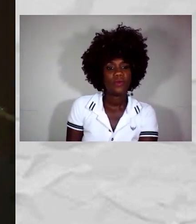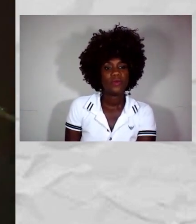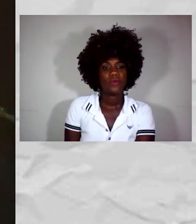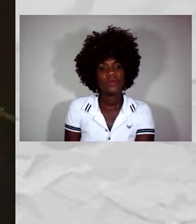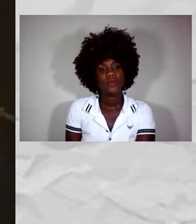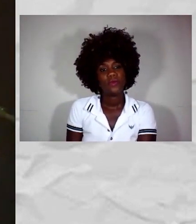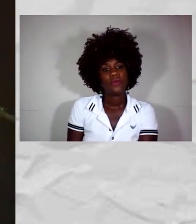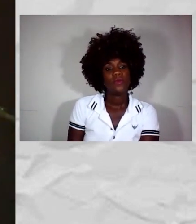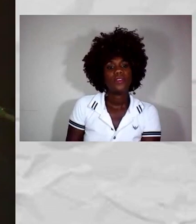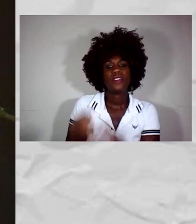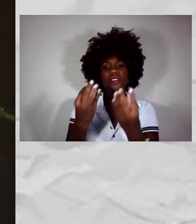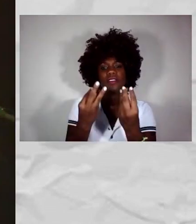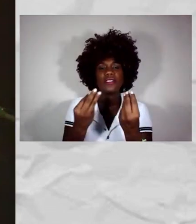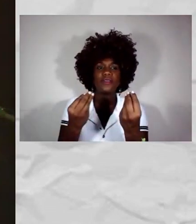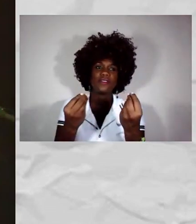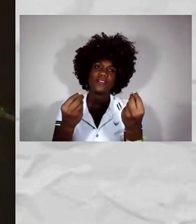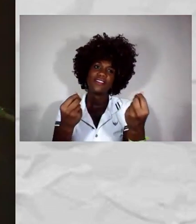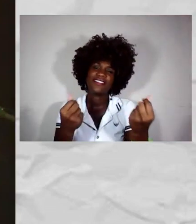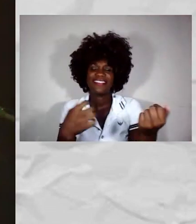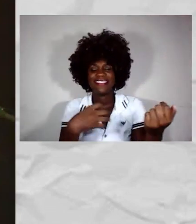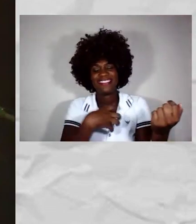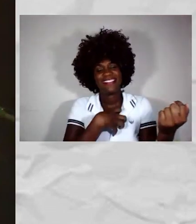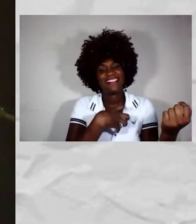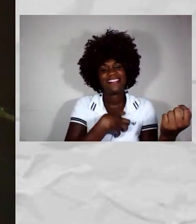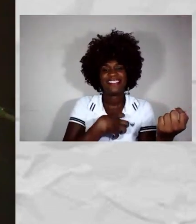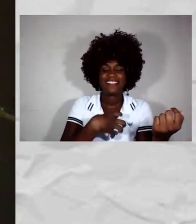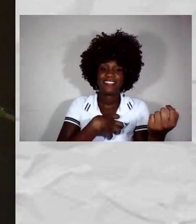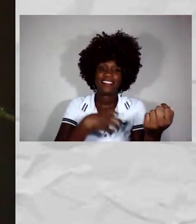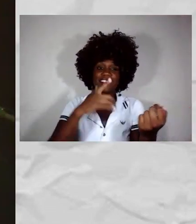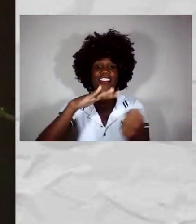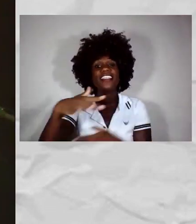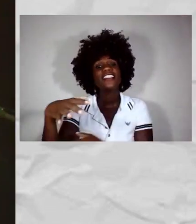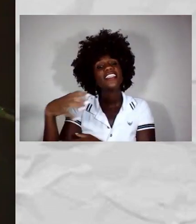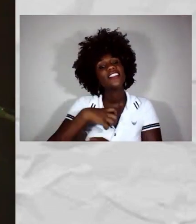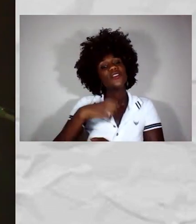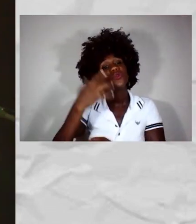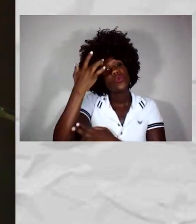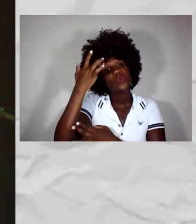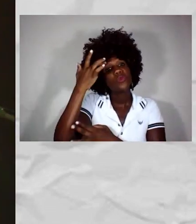Despedaçados os sentidos, sentem-se saber voar.